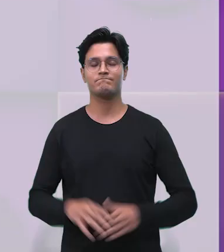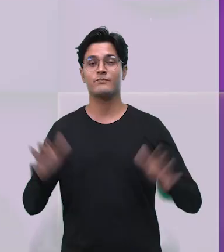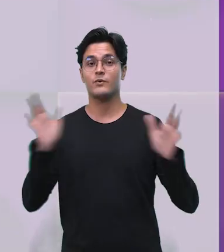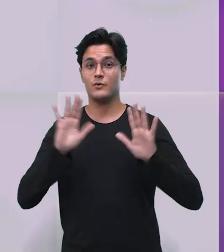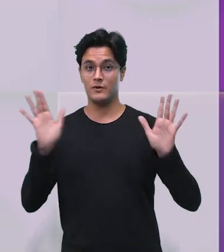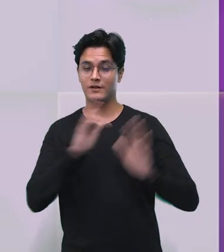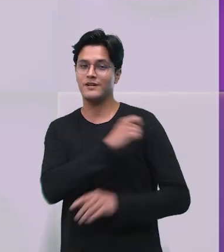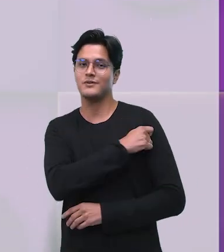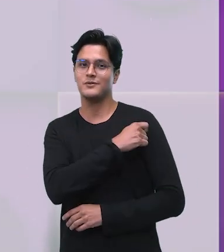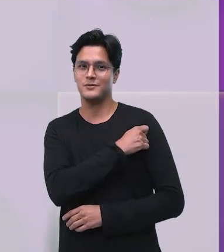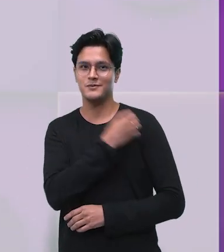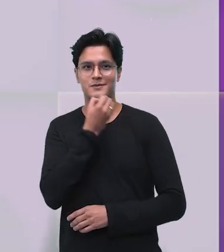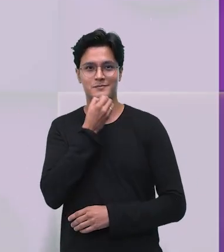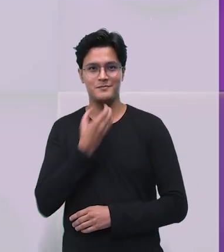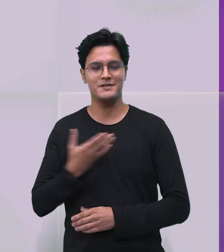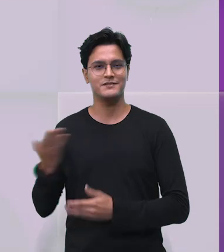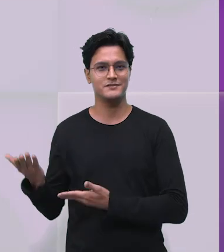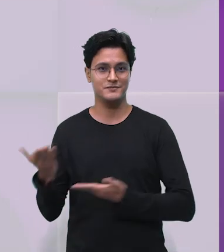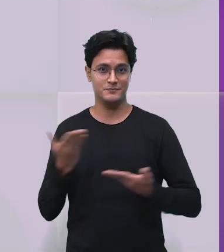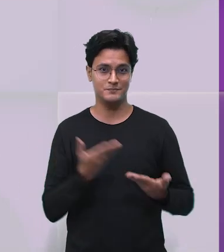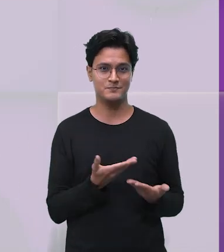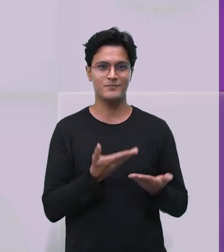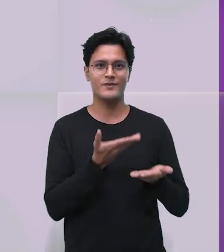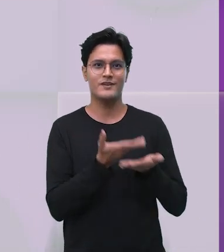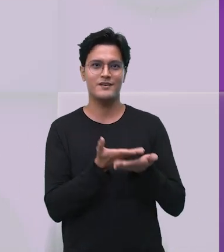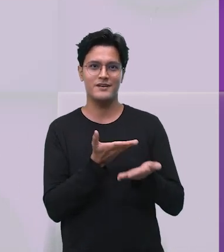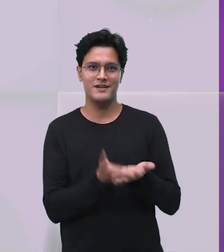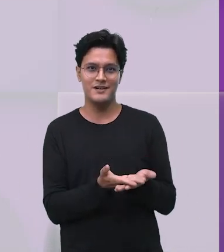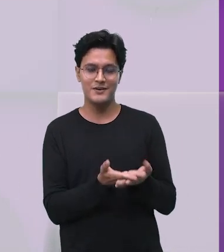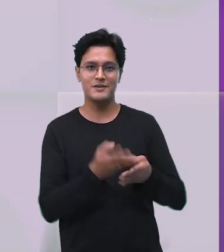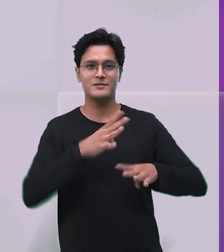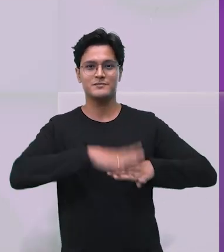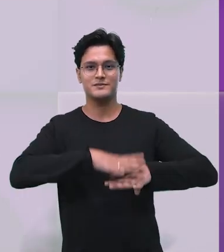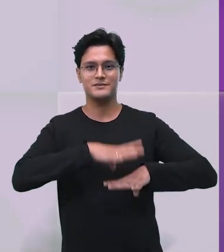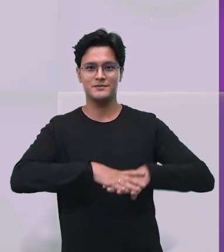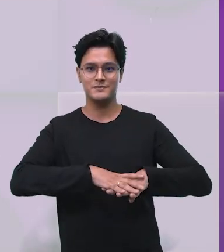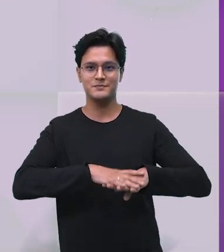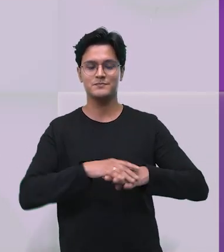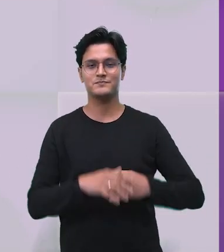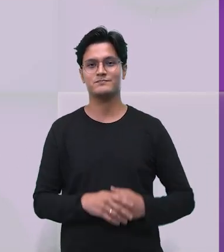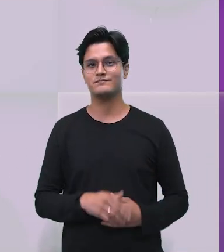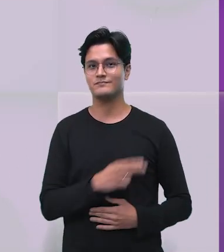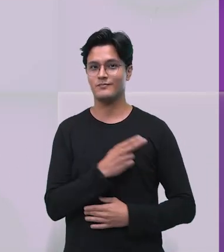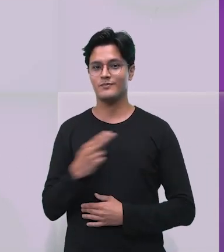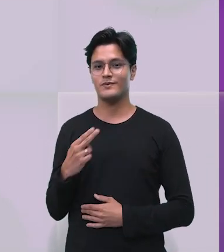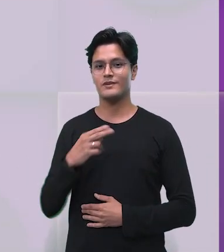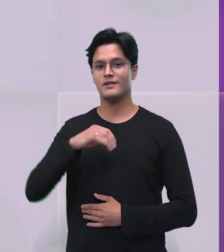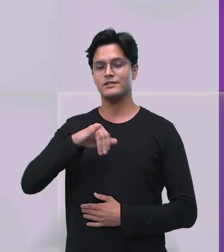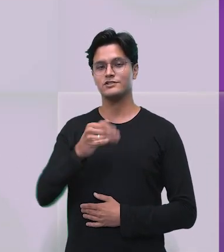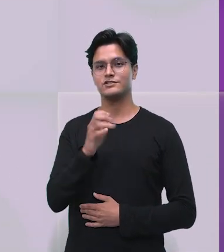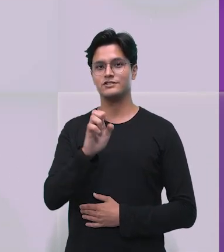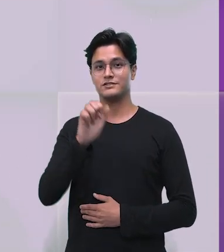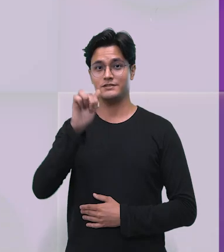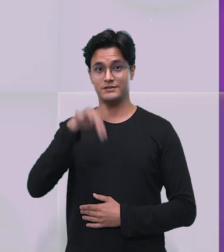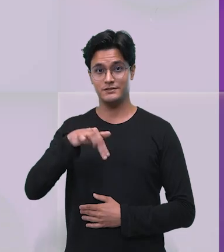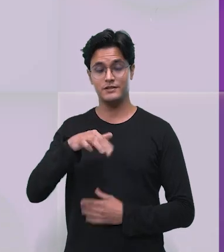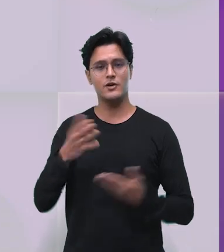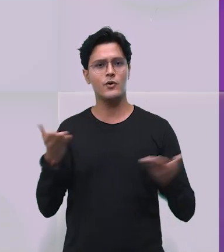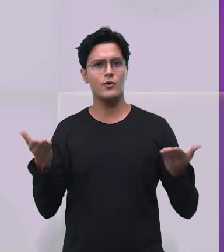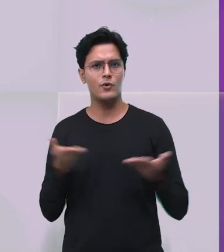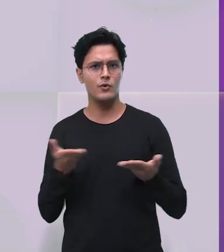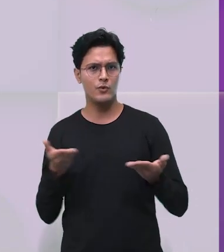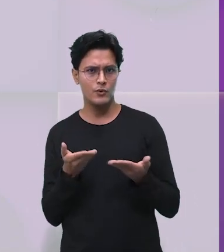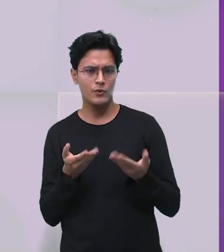Olá, alunos, sejam todos bem-vindos a mais uma aula de matemática. Aqui quem vos fala é o professor Jean Nobre e hoje nós